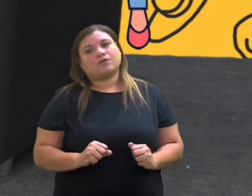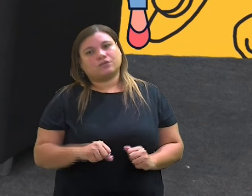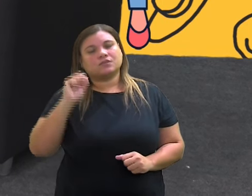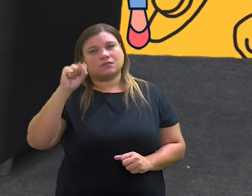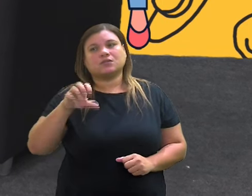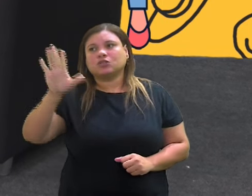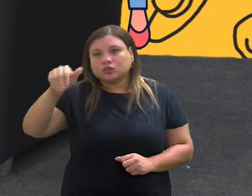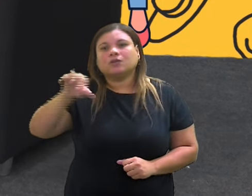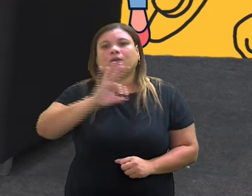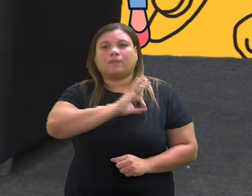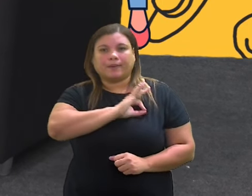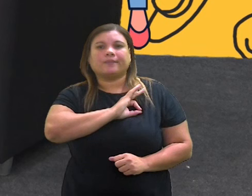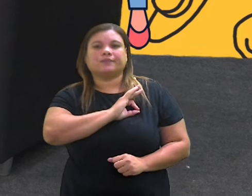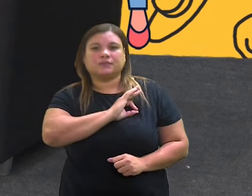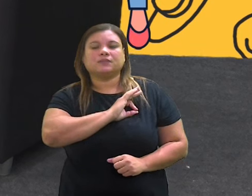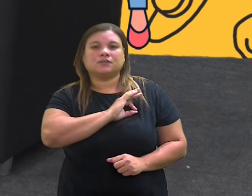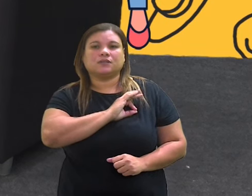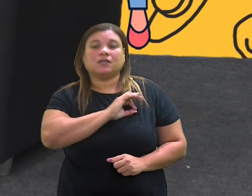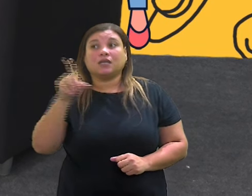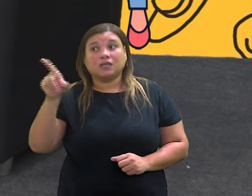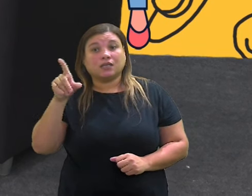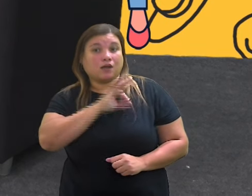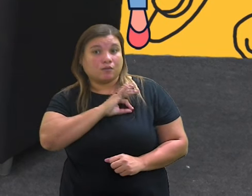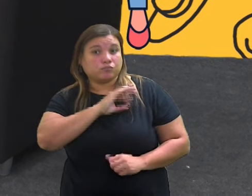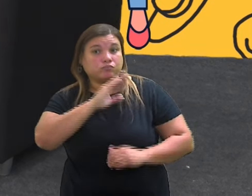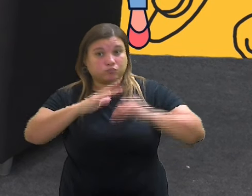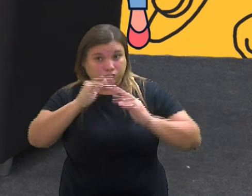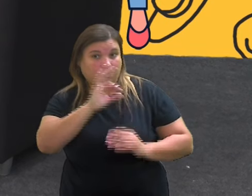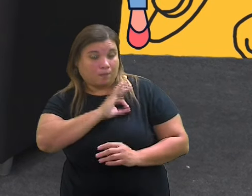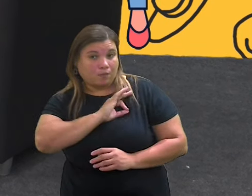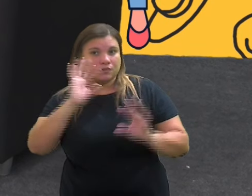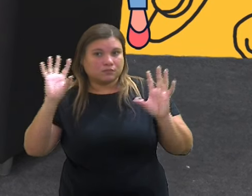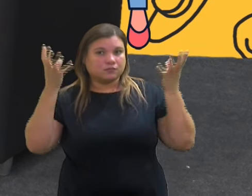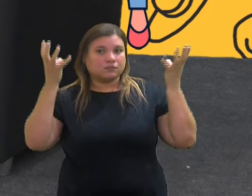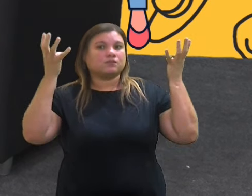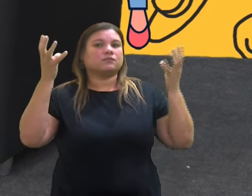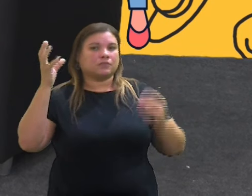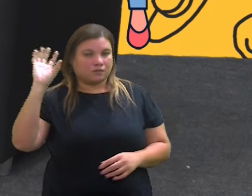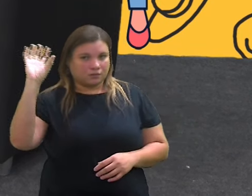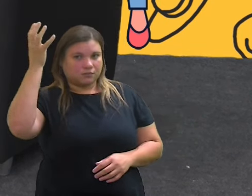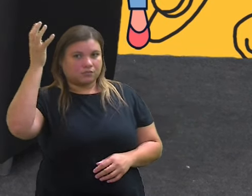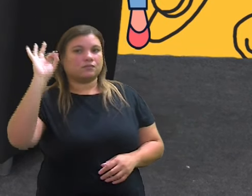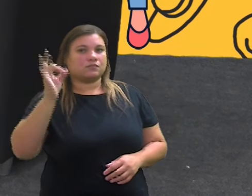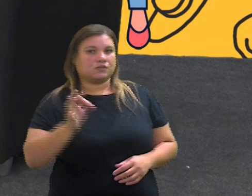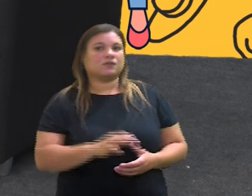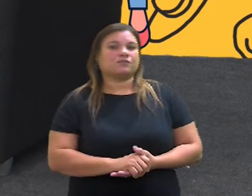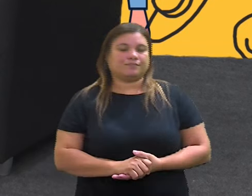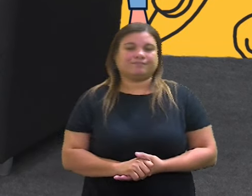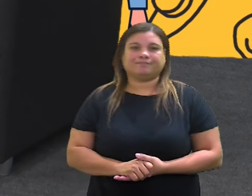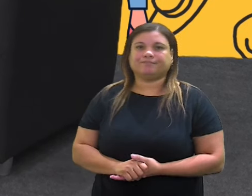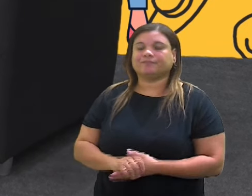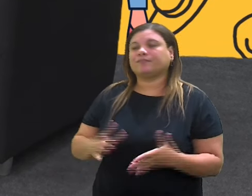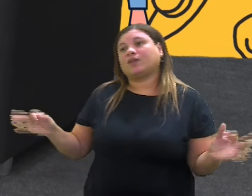normalmente eles sabem o caminho a prosseguir com as denúncias. Então, já estamos terminando mais o